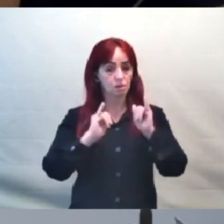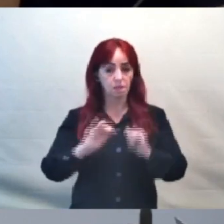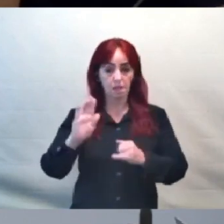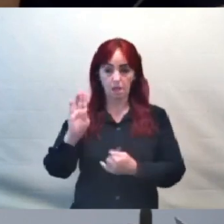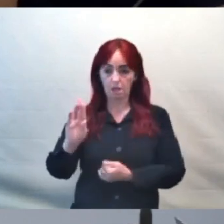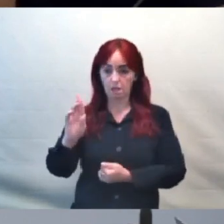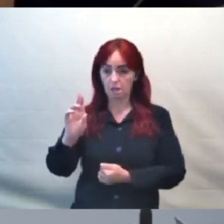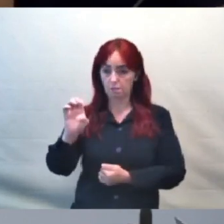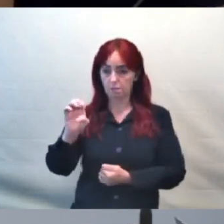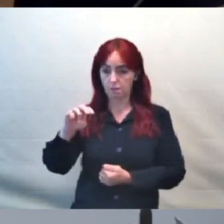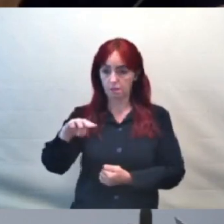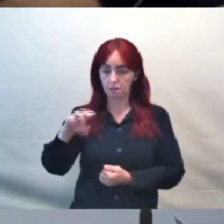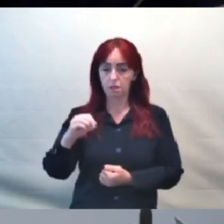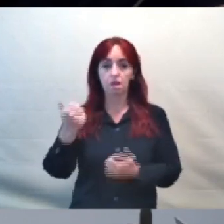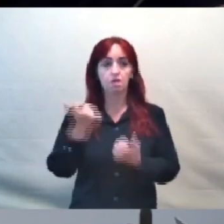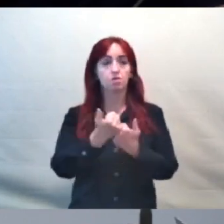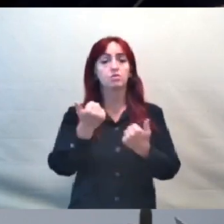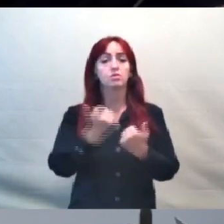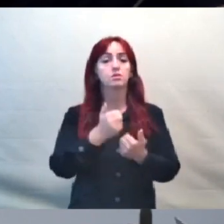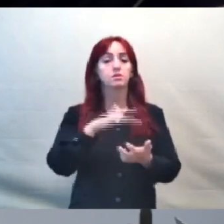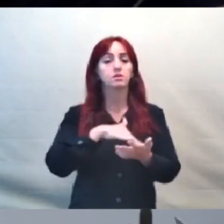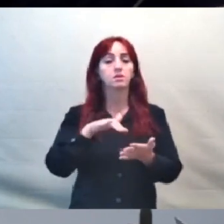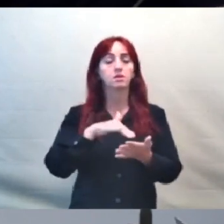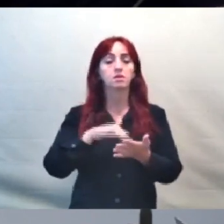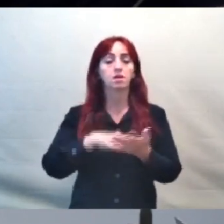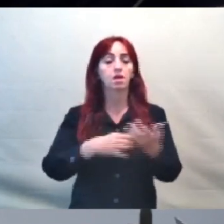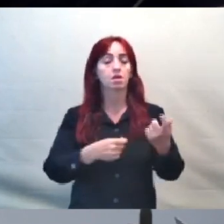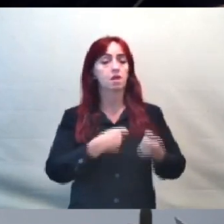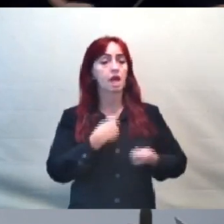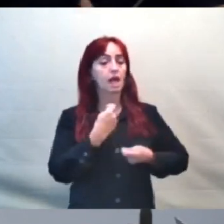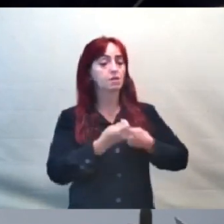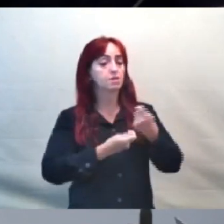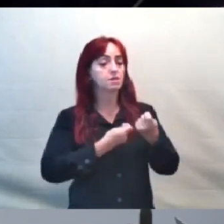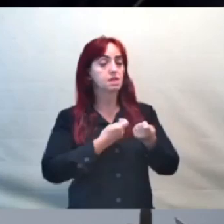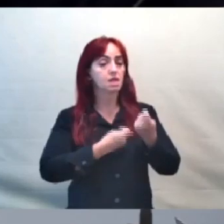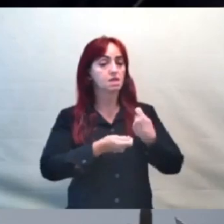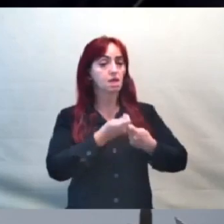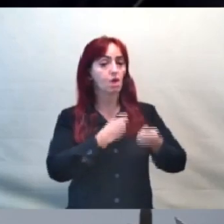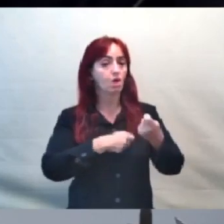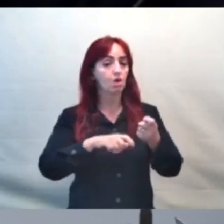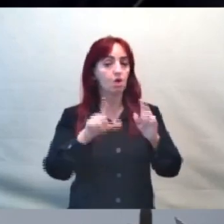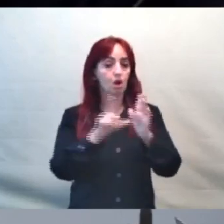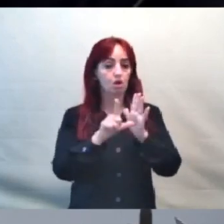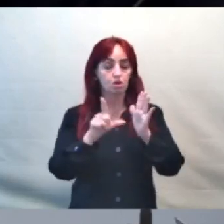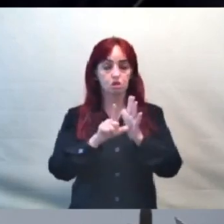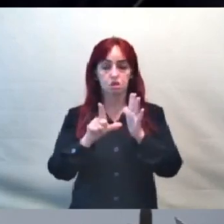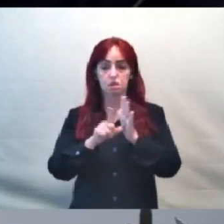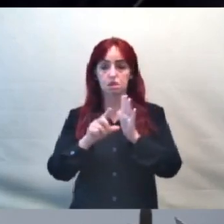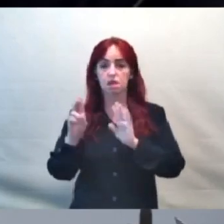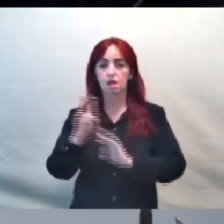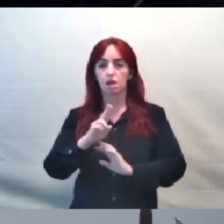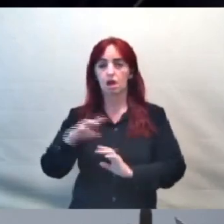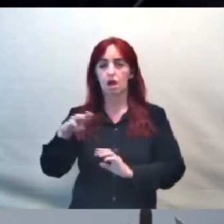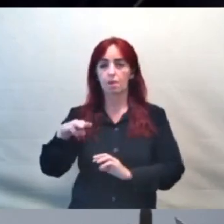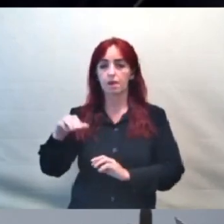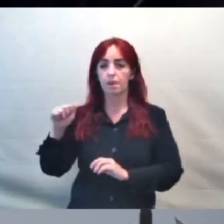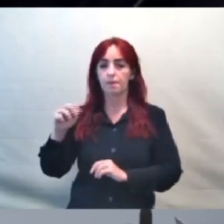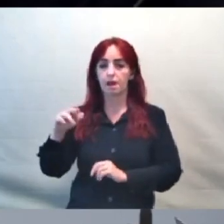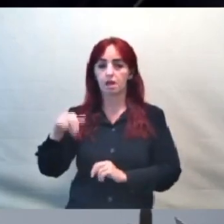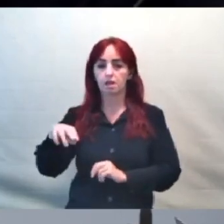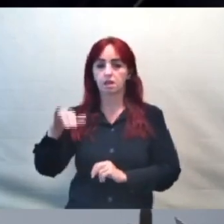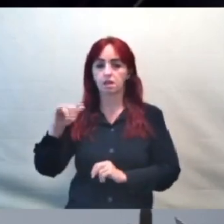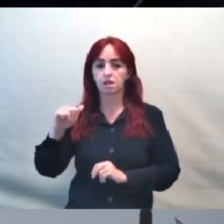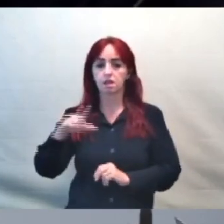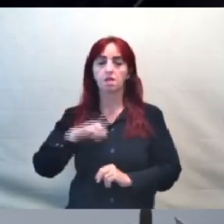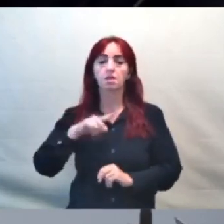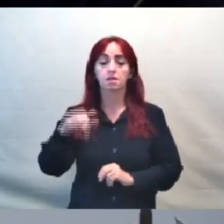subsecretário da Administração e Logística. A Marina está aqui, seu nome está aqui, Marina, mas como você já se pronunciou, né,